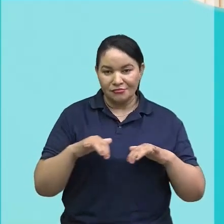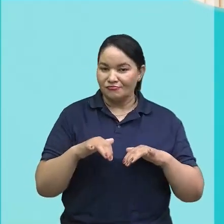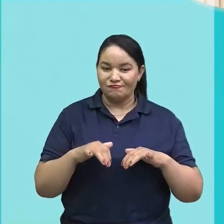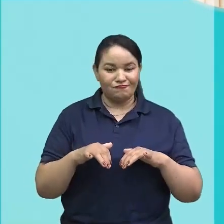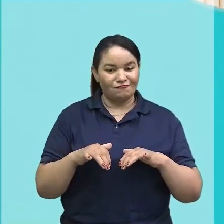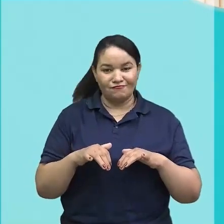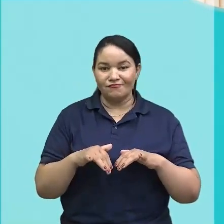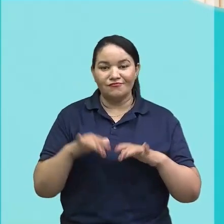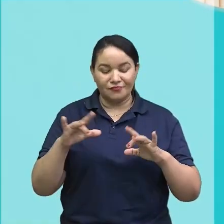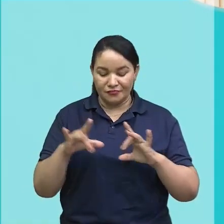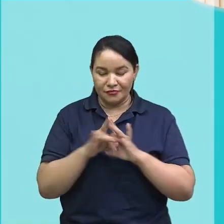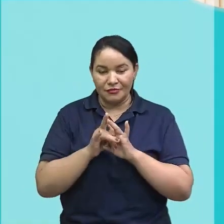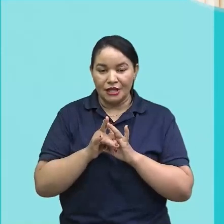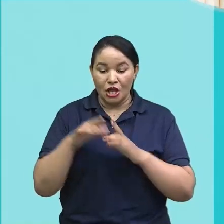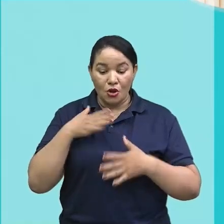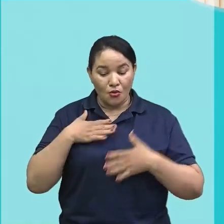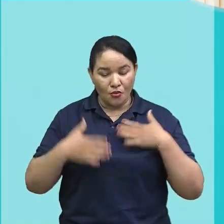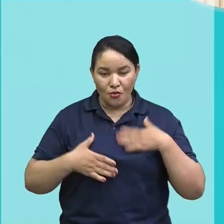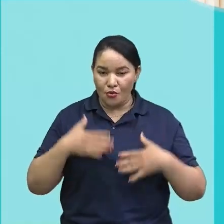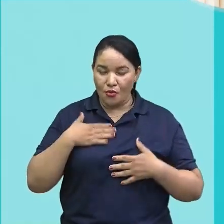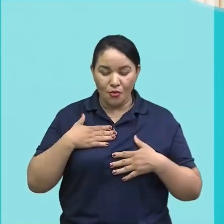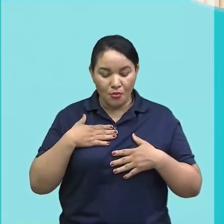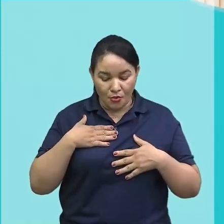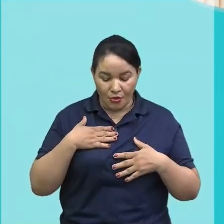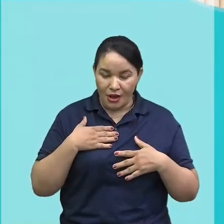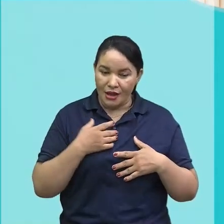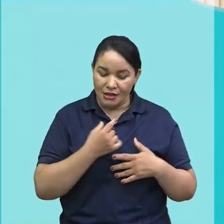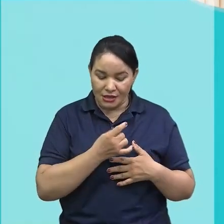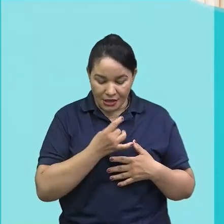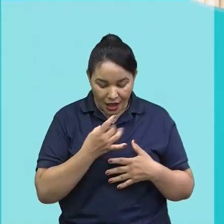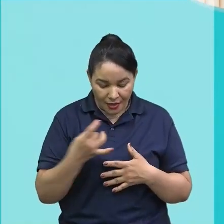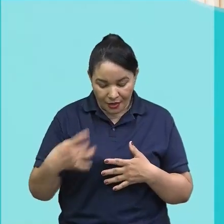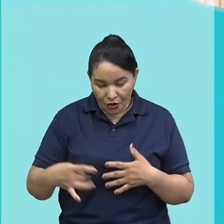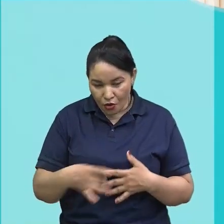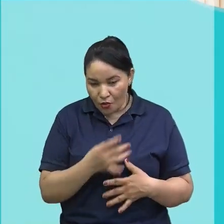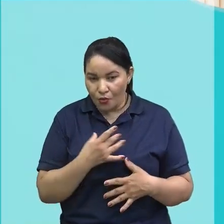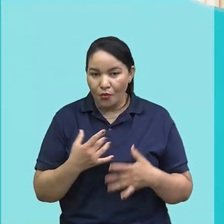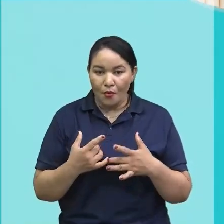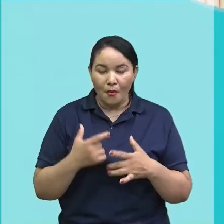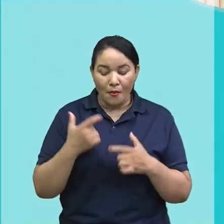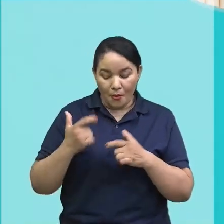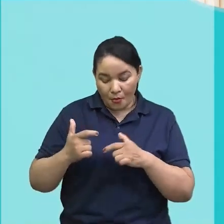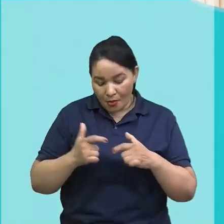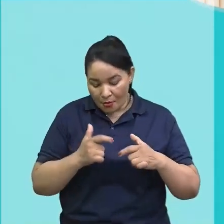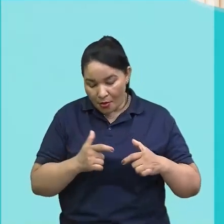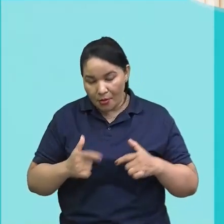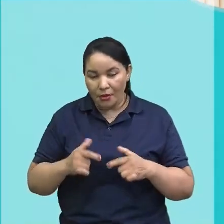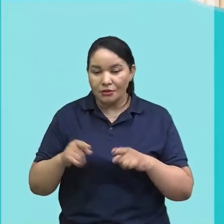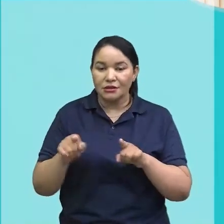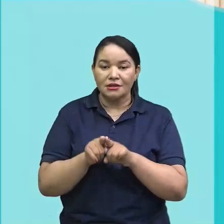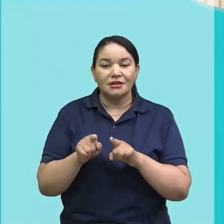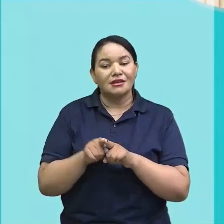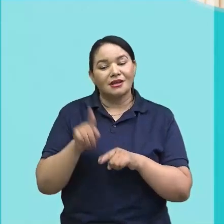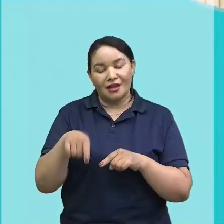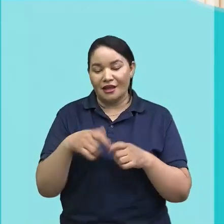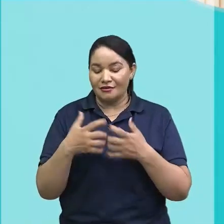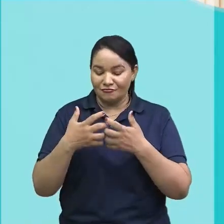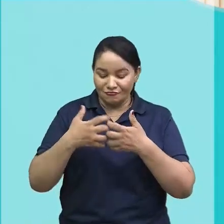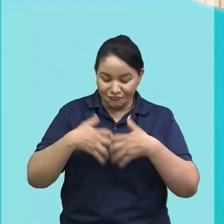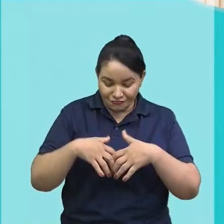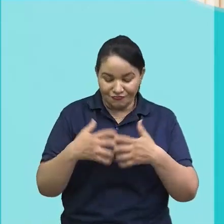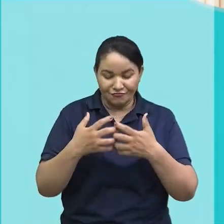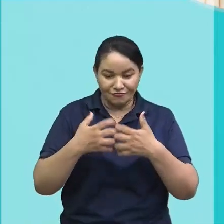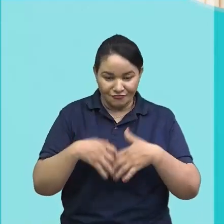Cada parte do nosso corpo, os nossos órgãos, eles têm uma função e eles trabalham como uma máquina.